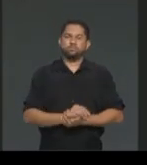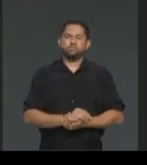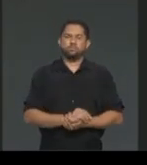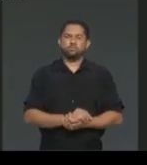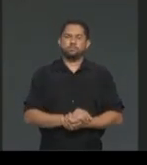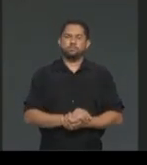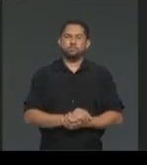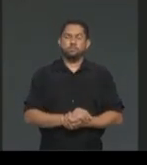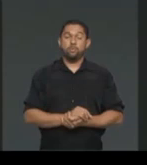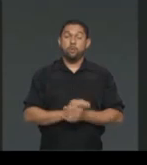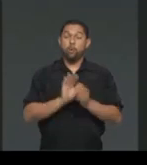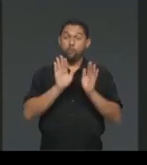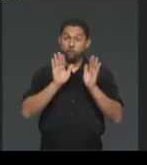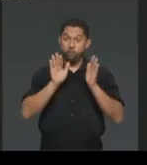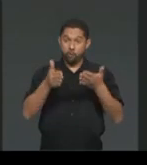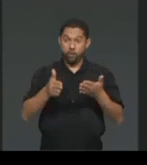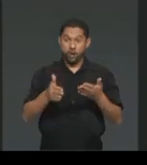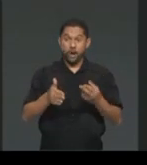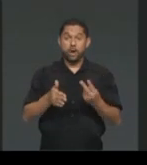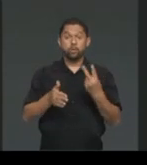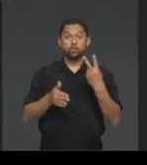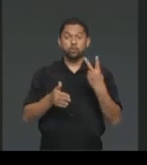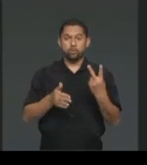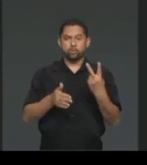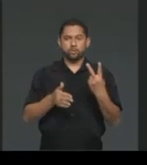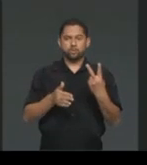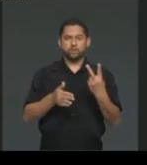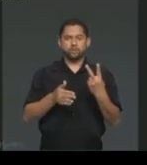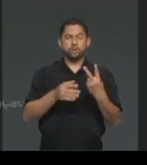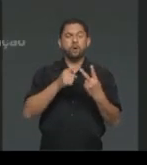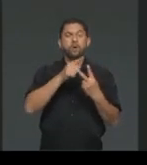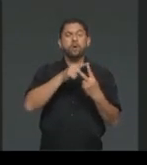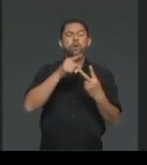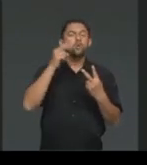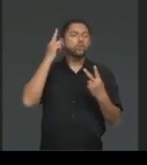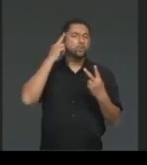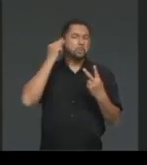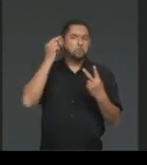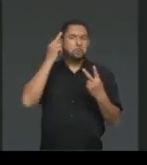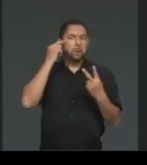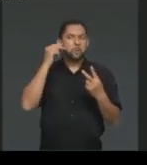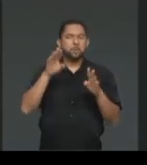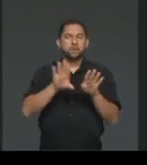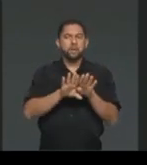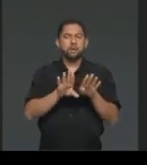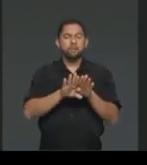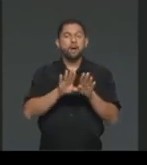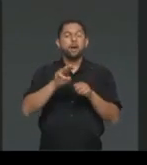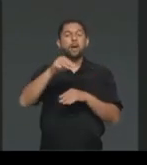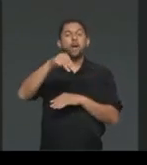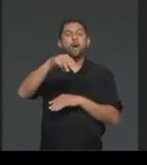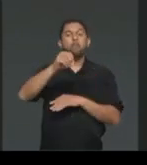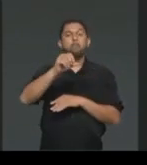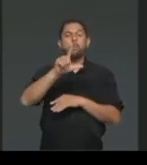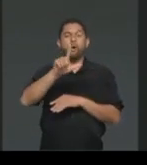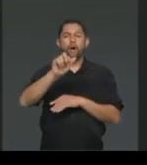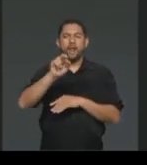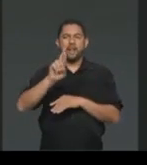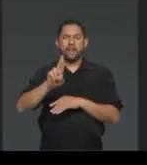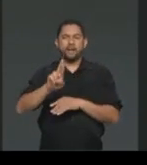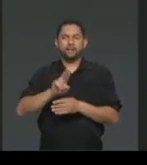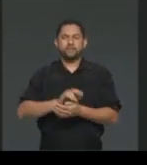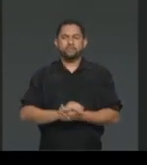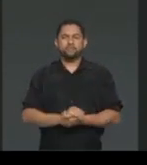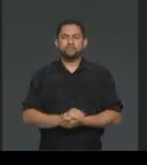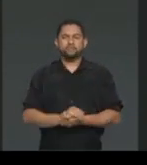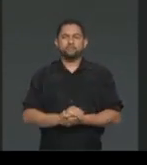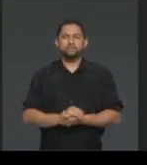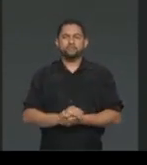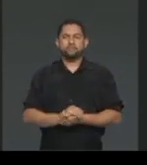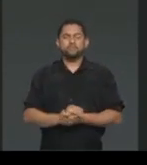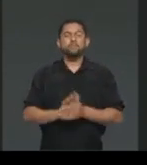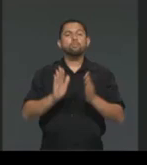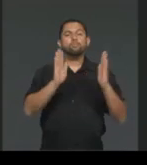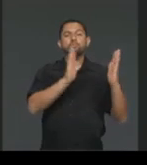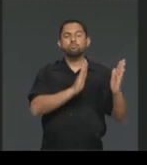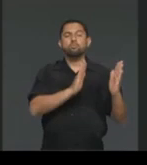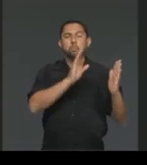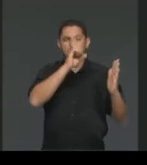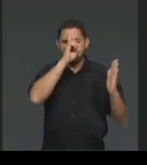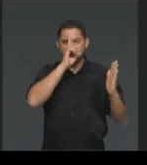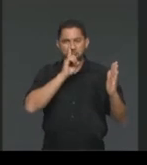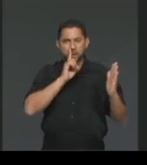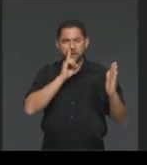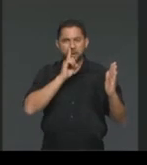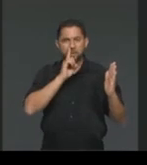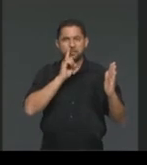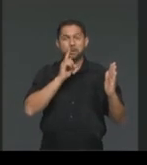apenas em 2, na concentração comum e na concentração molar. Na concentração comum,